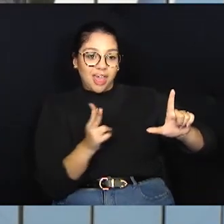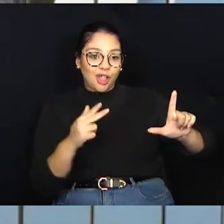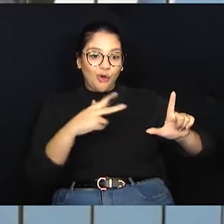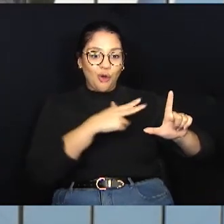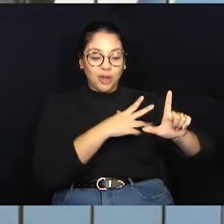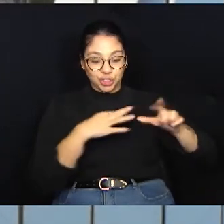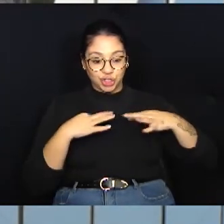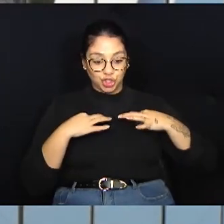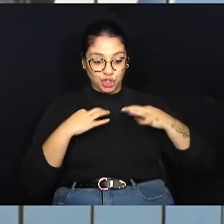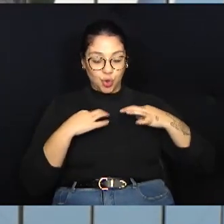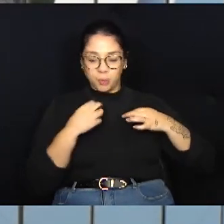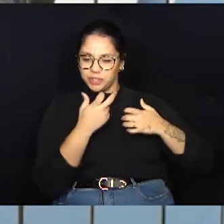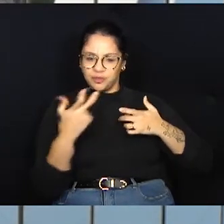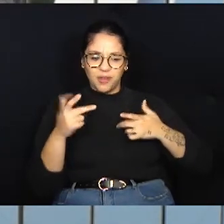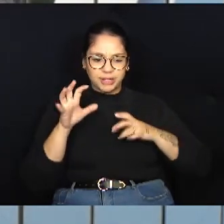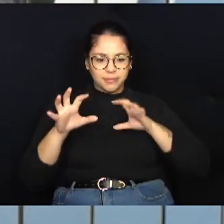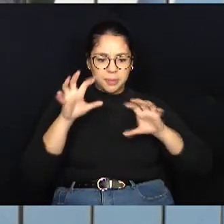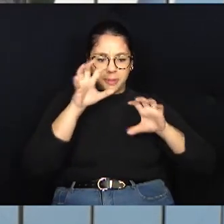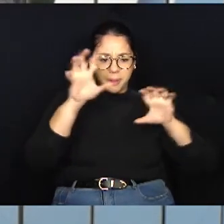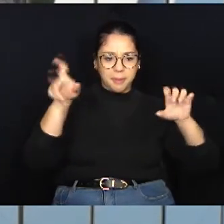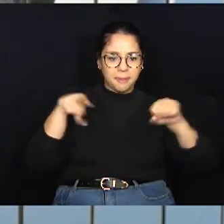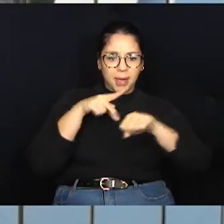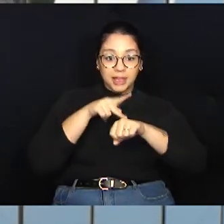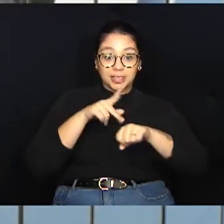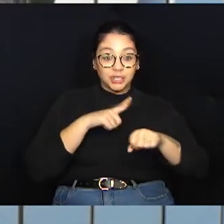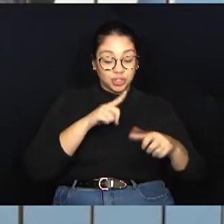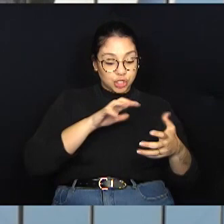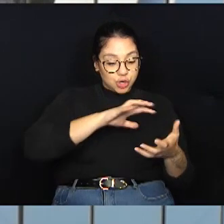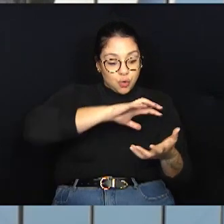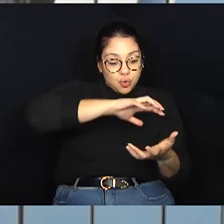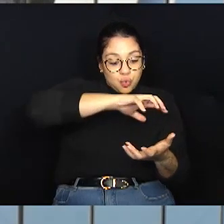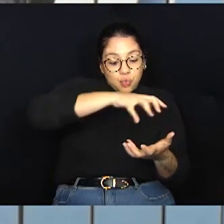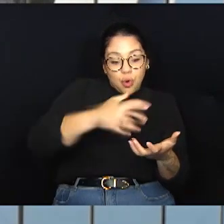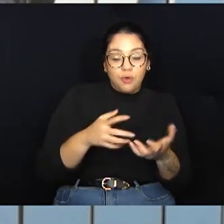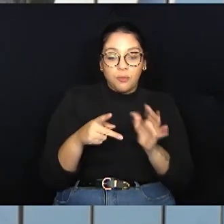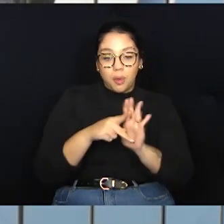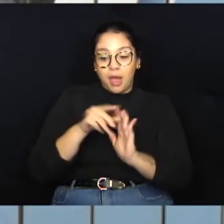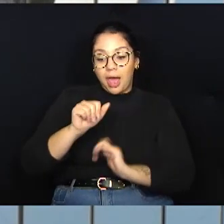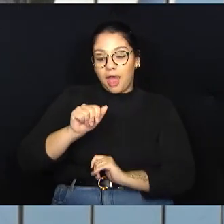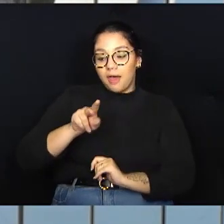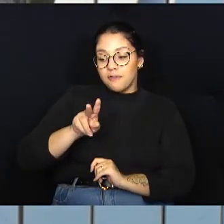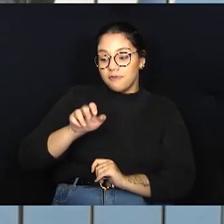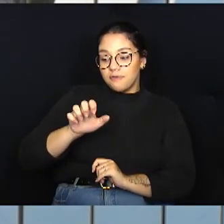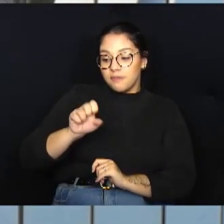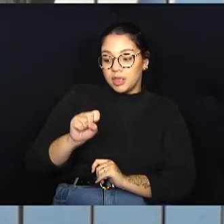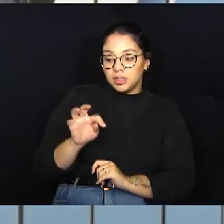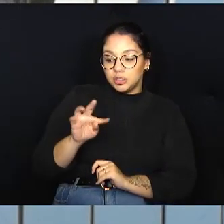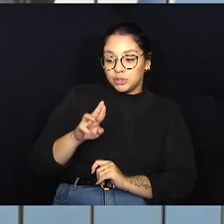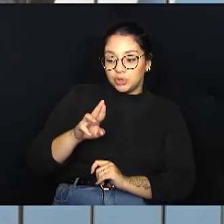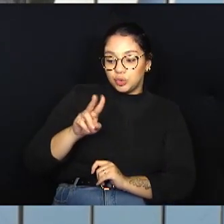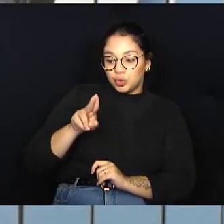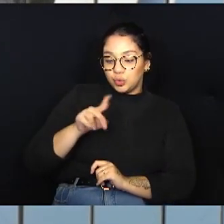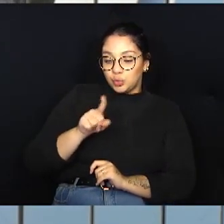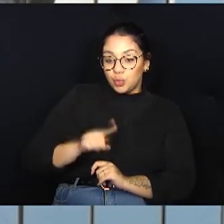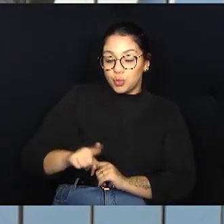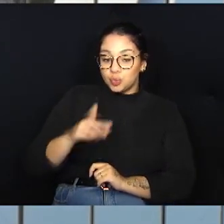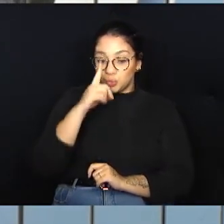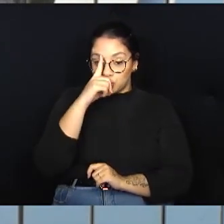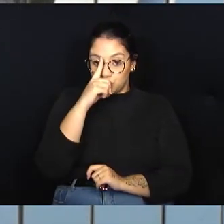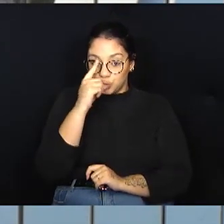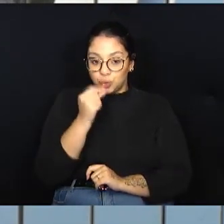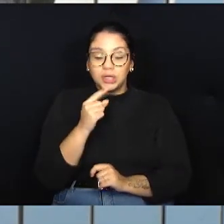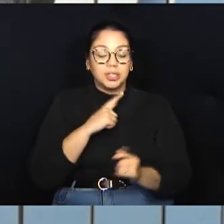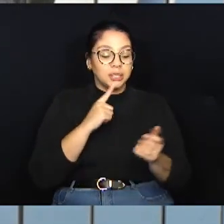muitas nações africanas. Tinha um ovo de avestruz trabalhado, máscaras cerimoniais. Então foi uma exposição